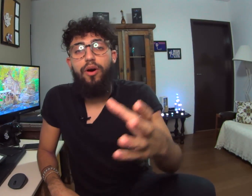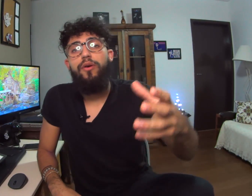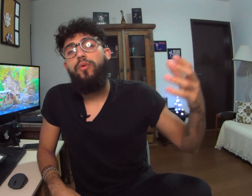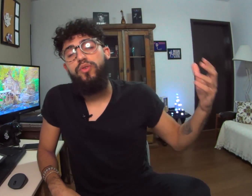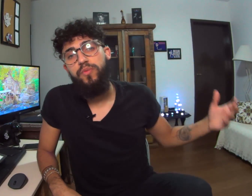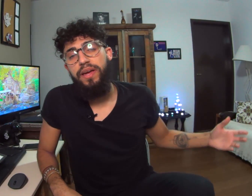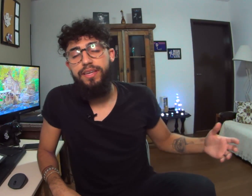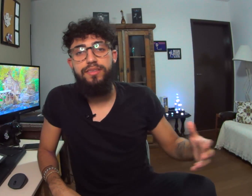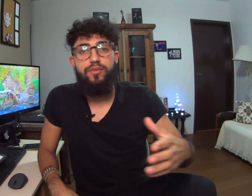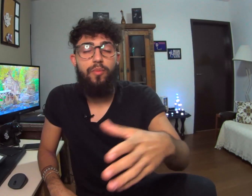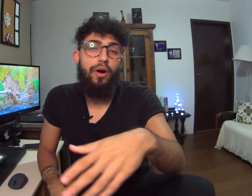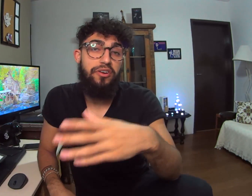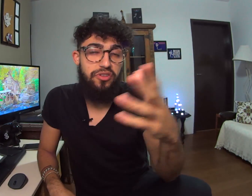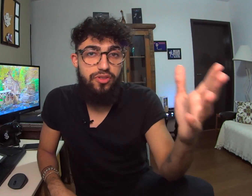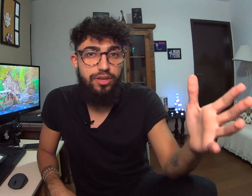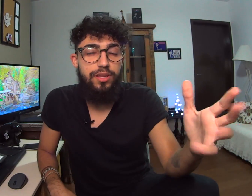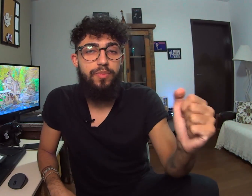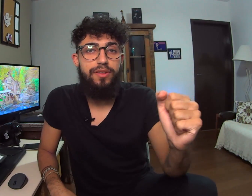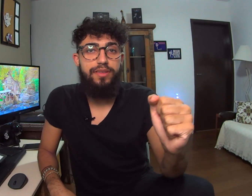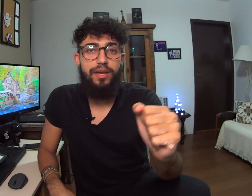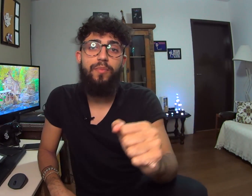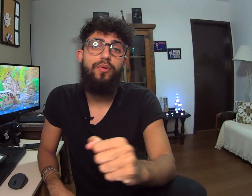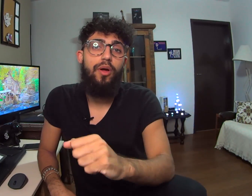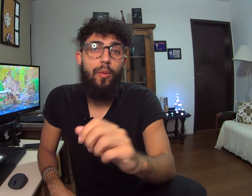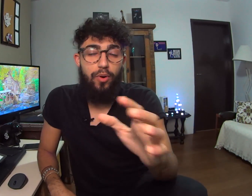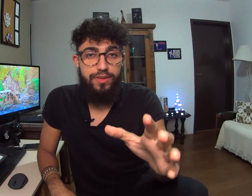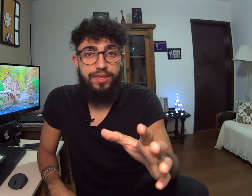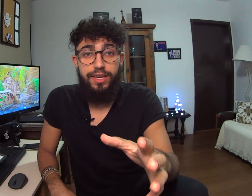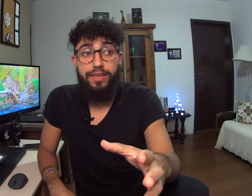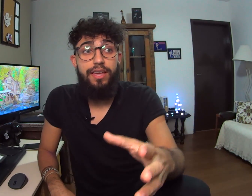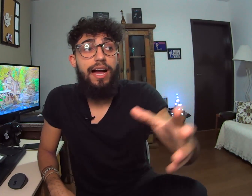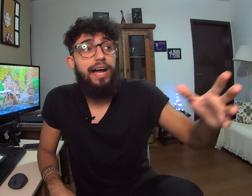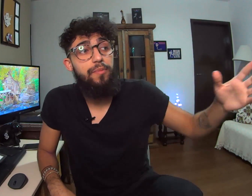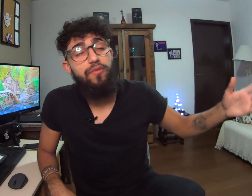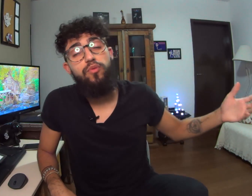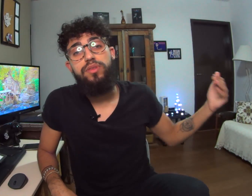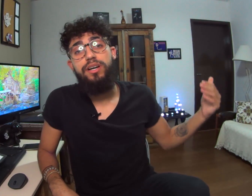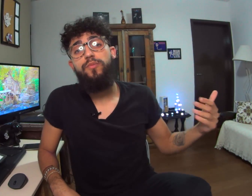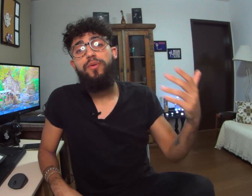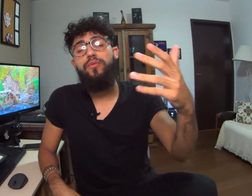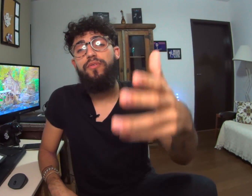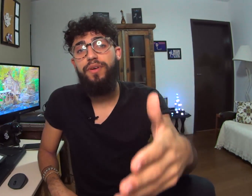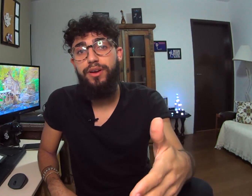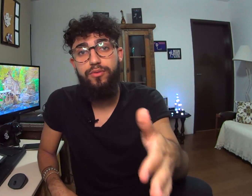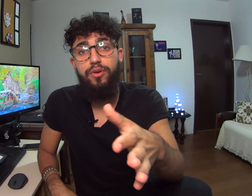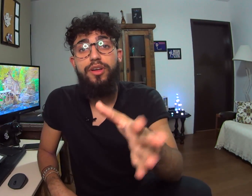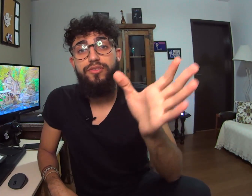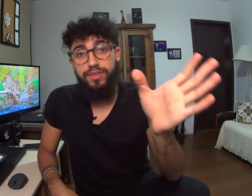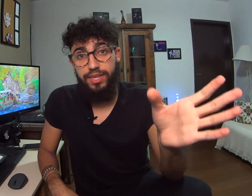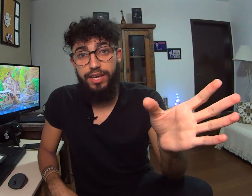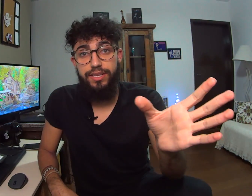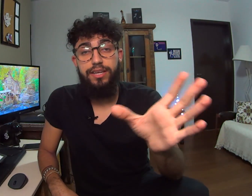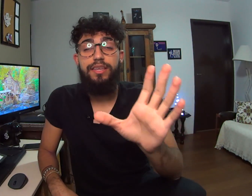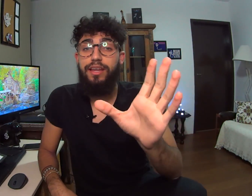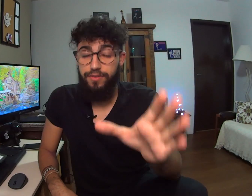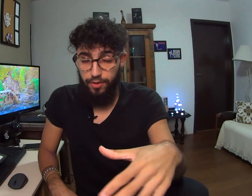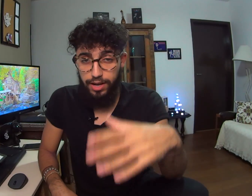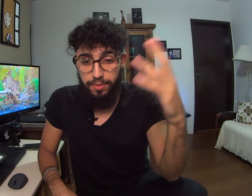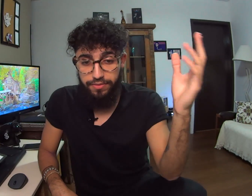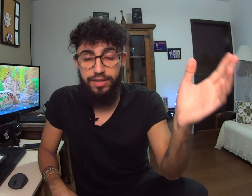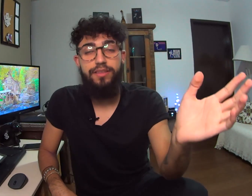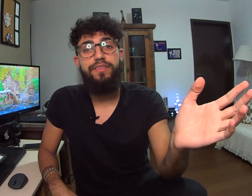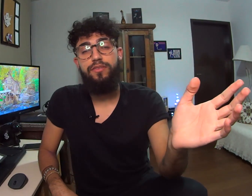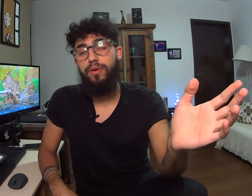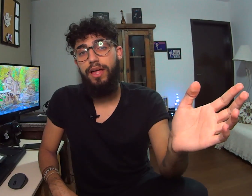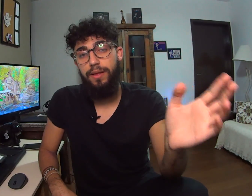vivia. Agora, outros países, como a Argentina, por exemplo, pode ser que acabe voltando para um governo de esquerda e eles